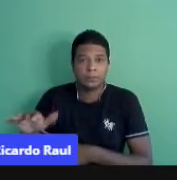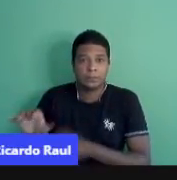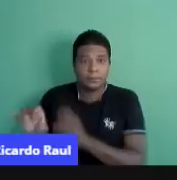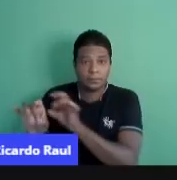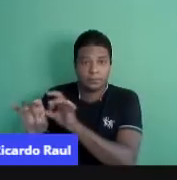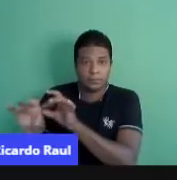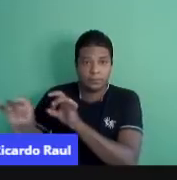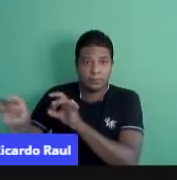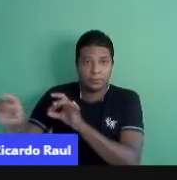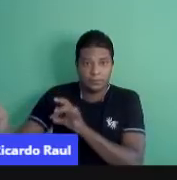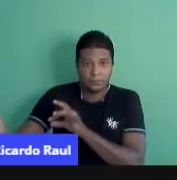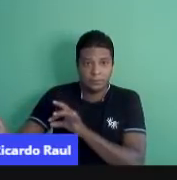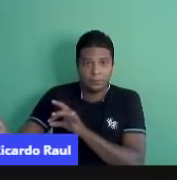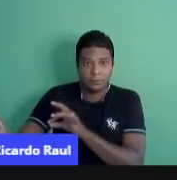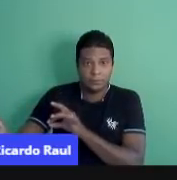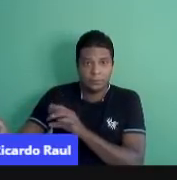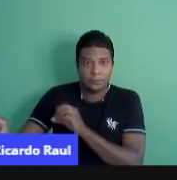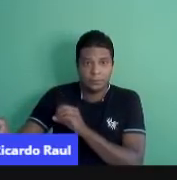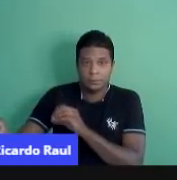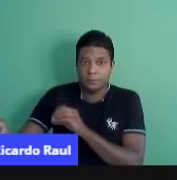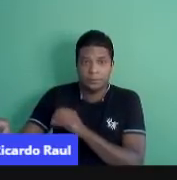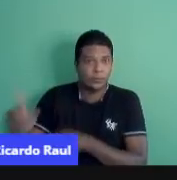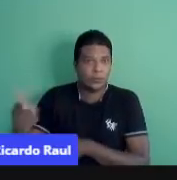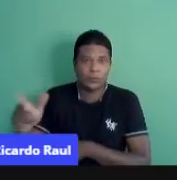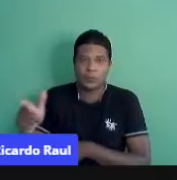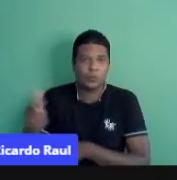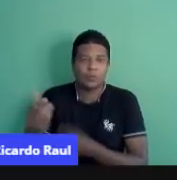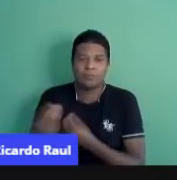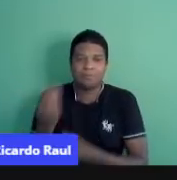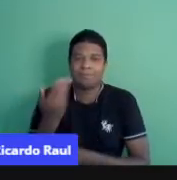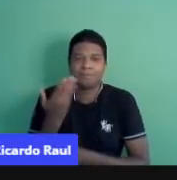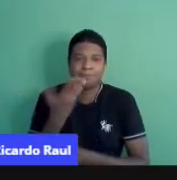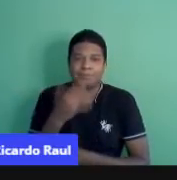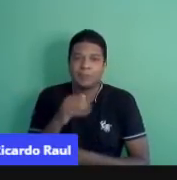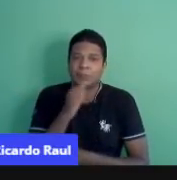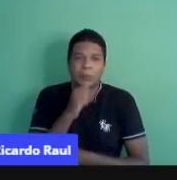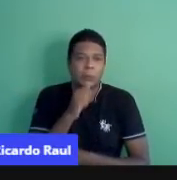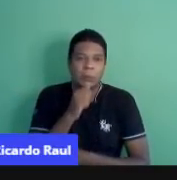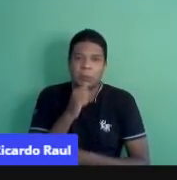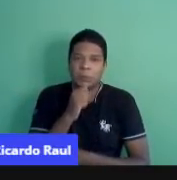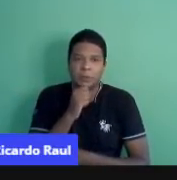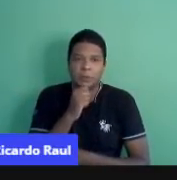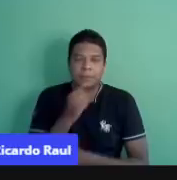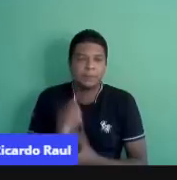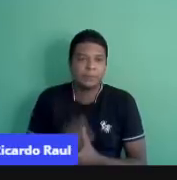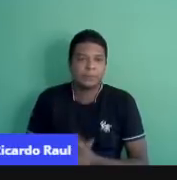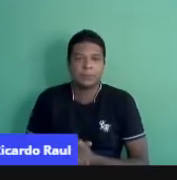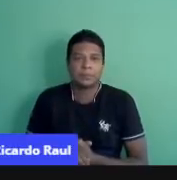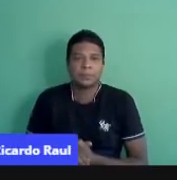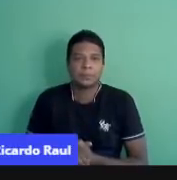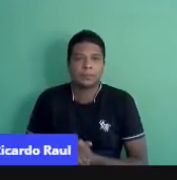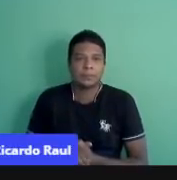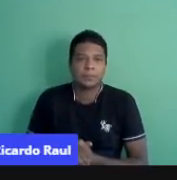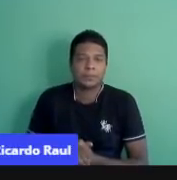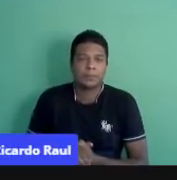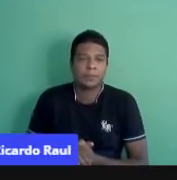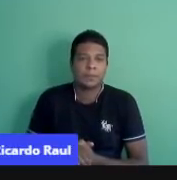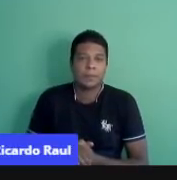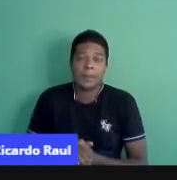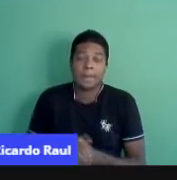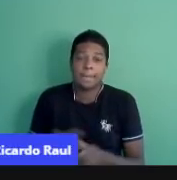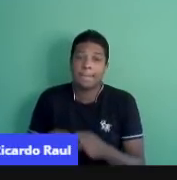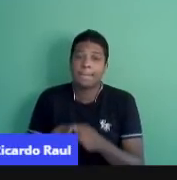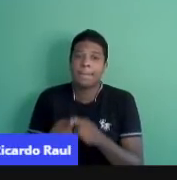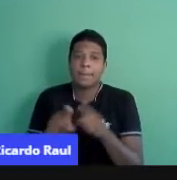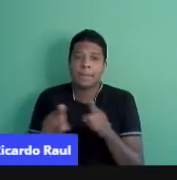educação infantil, ela não existe. Não tem como fazer educação, porém, nós